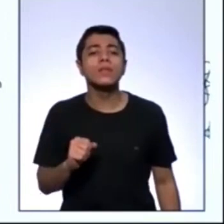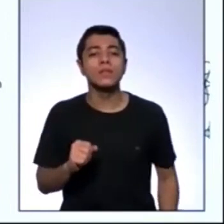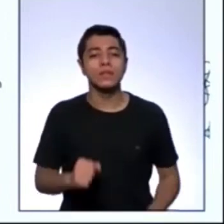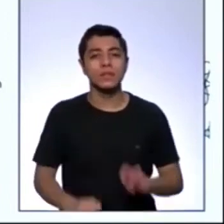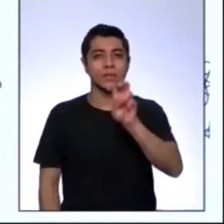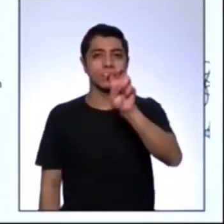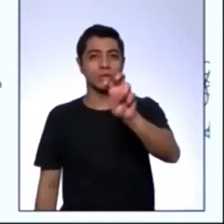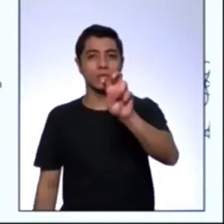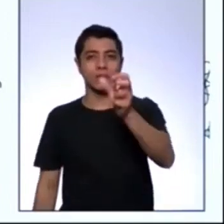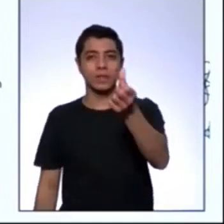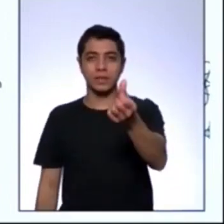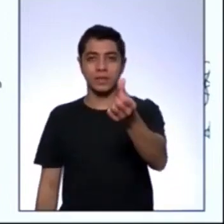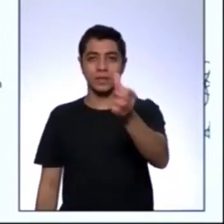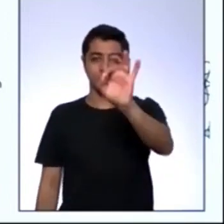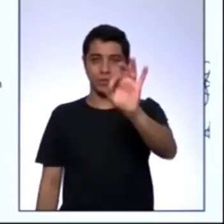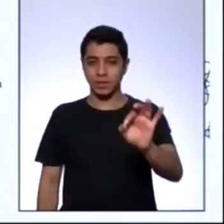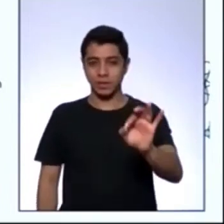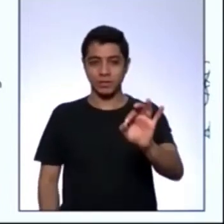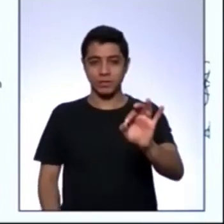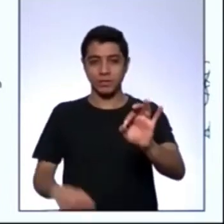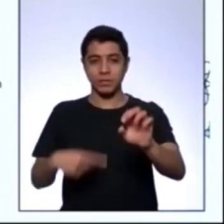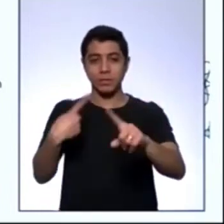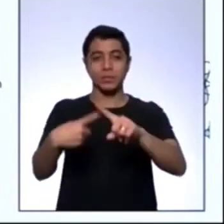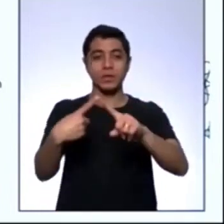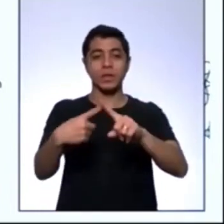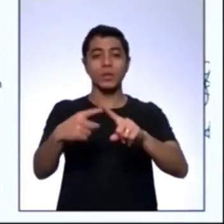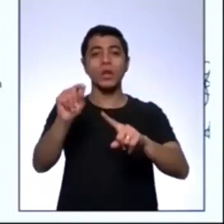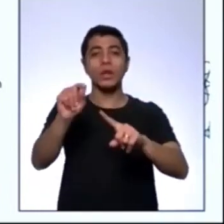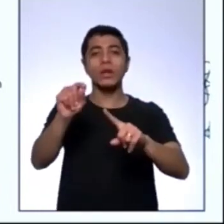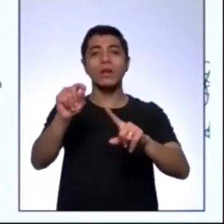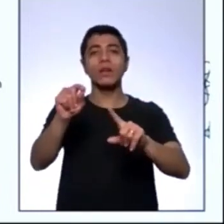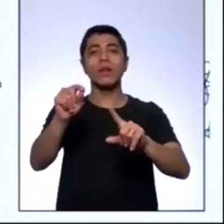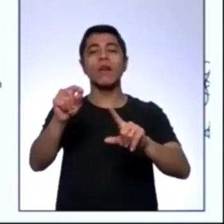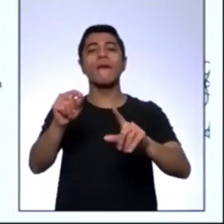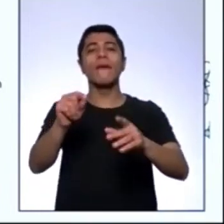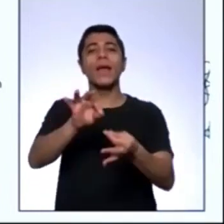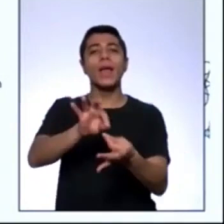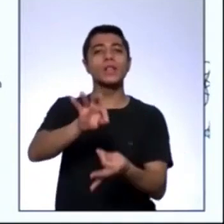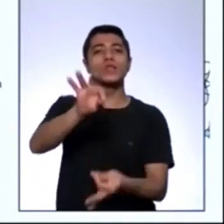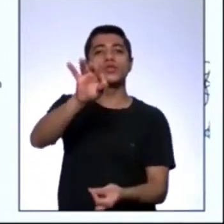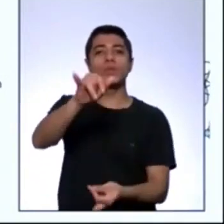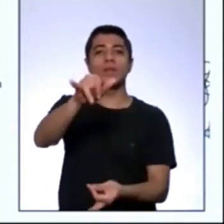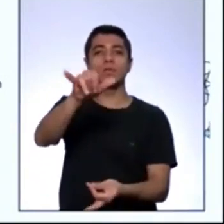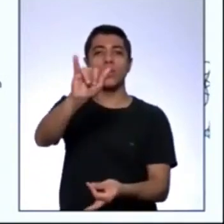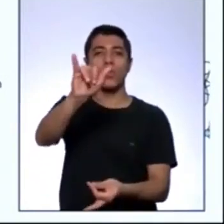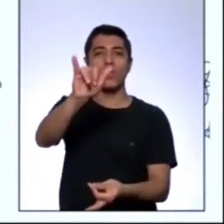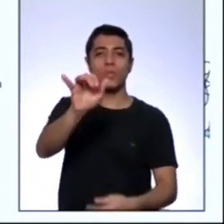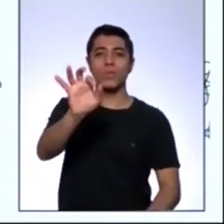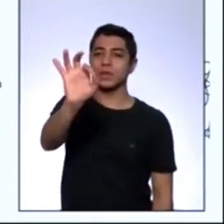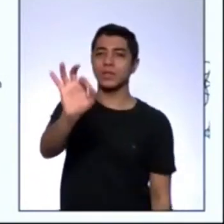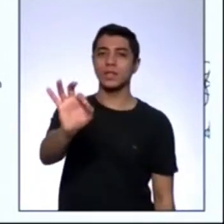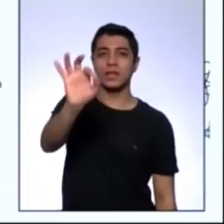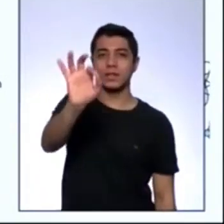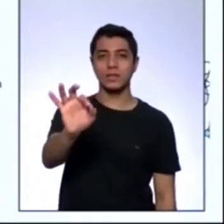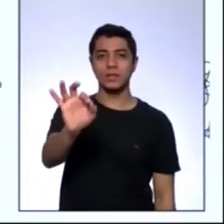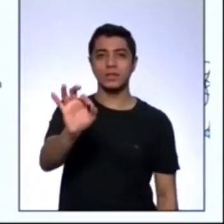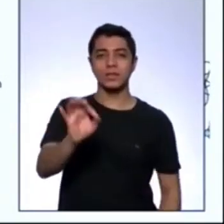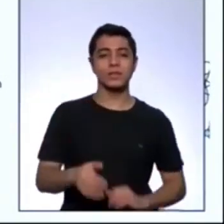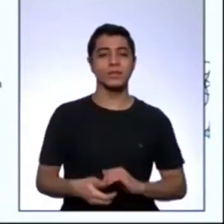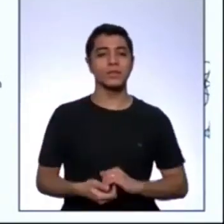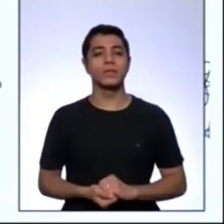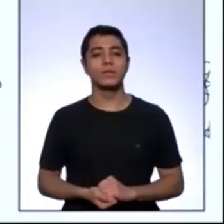eixo Y tem porcentagem porcentagem com a então pera aí próprio é só fazer